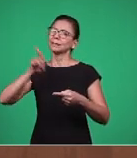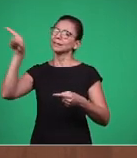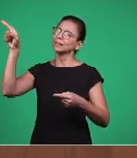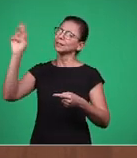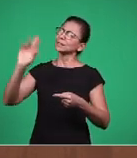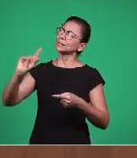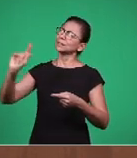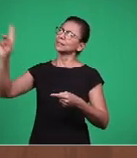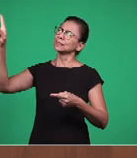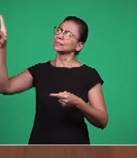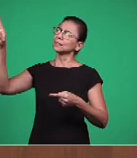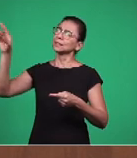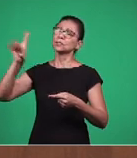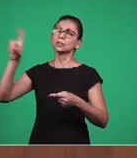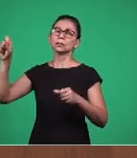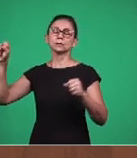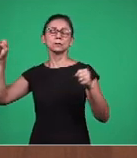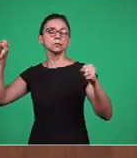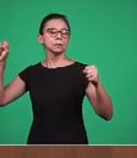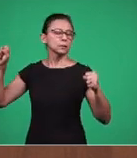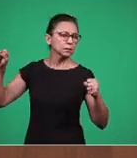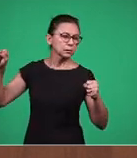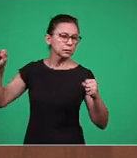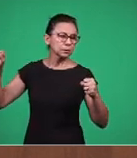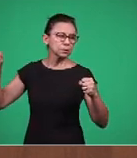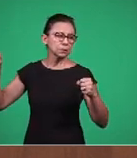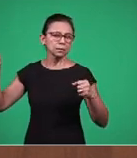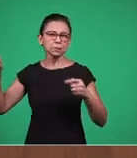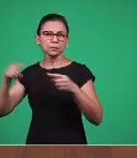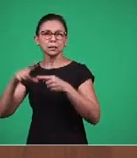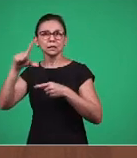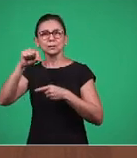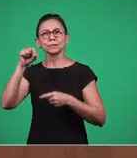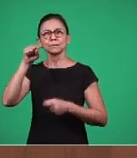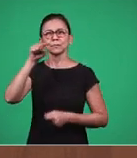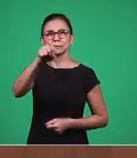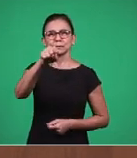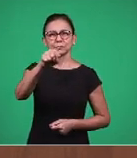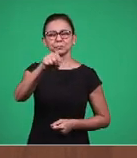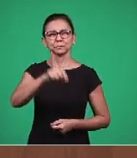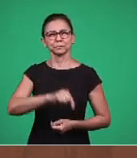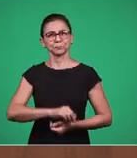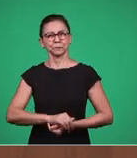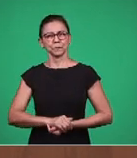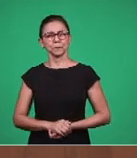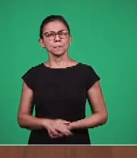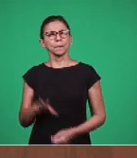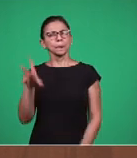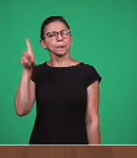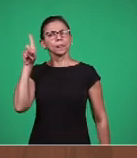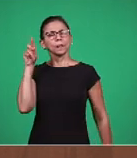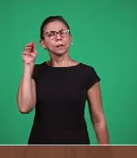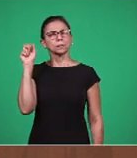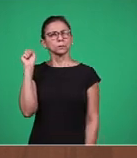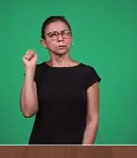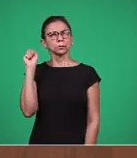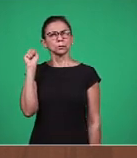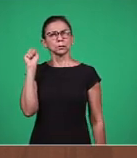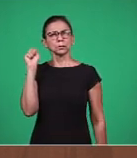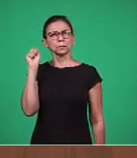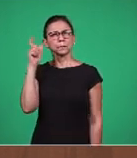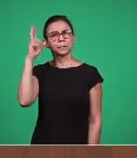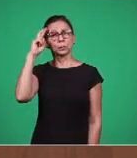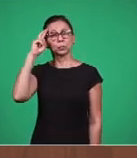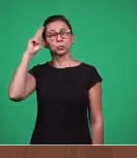você foi escolhido. Um dia o Senhor te